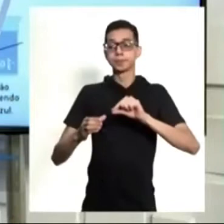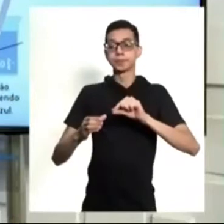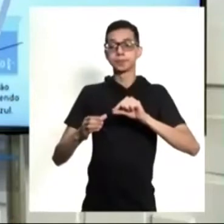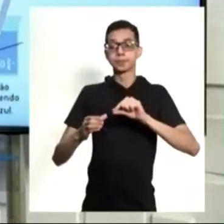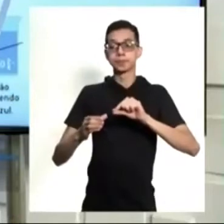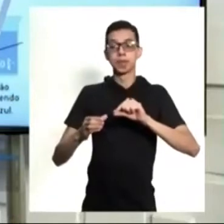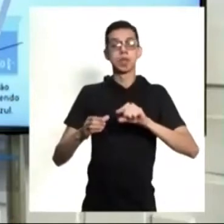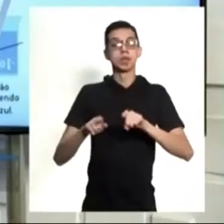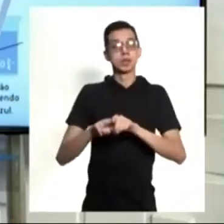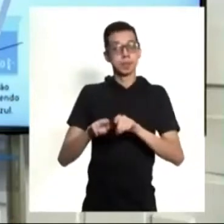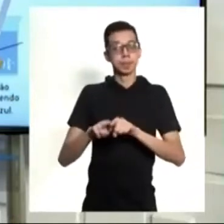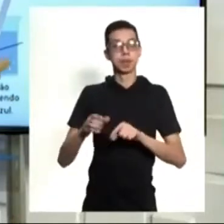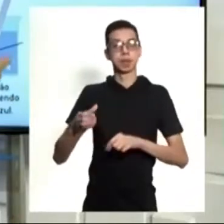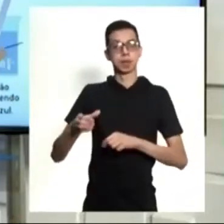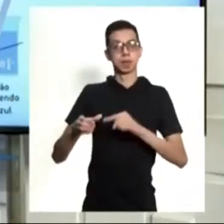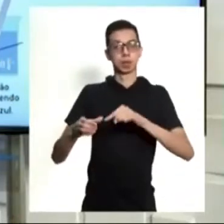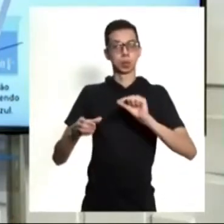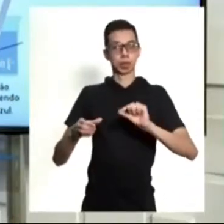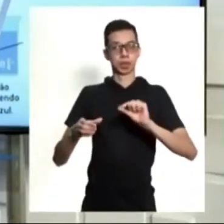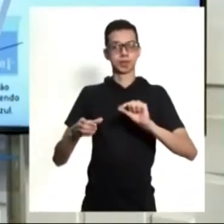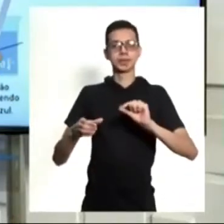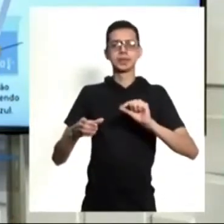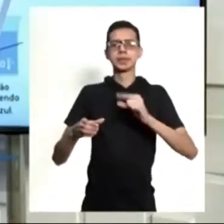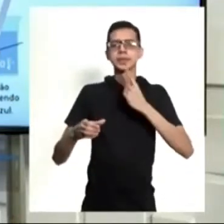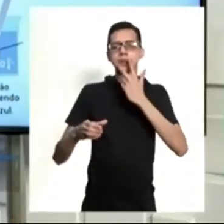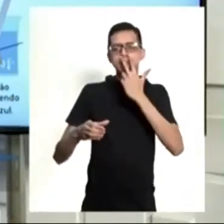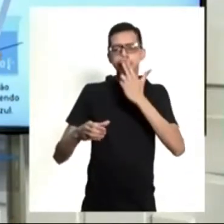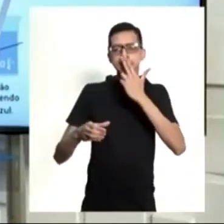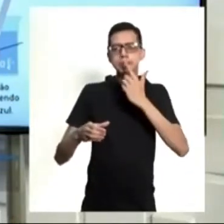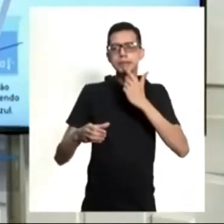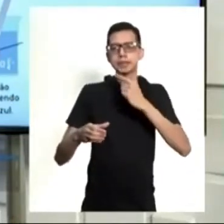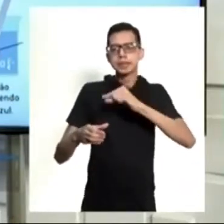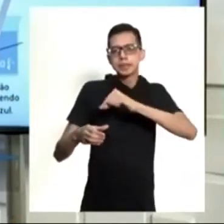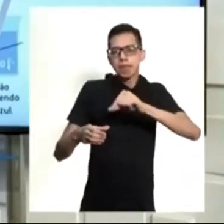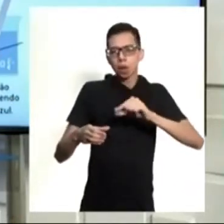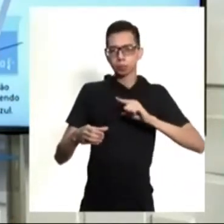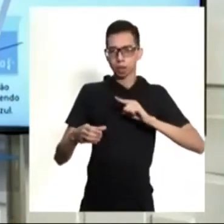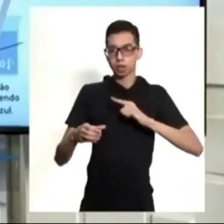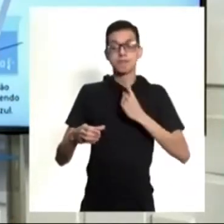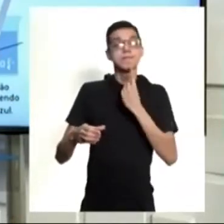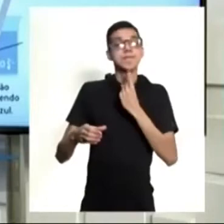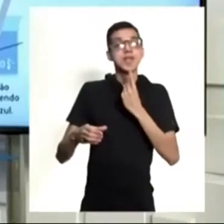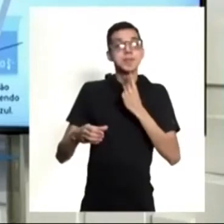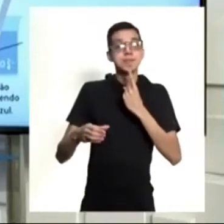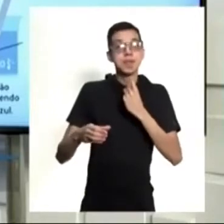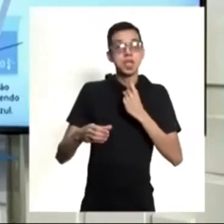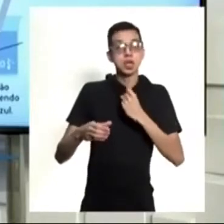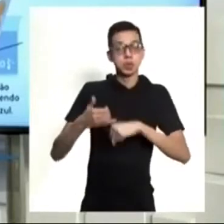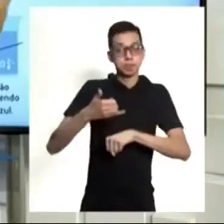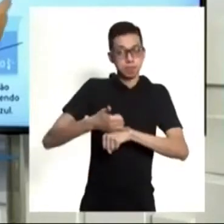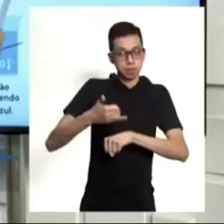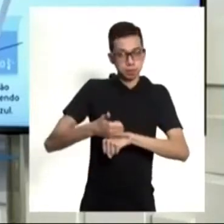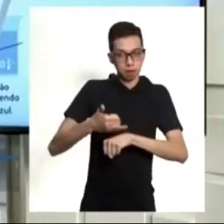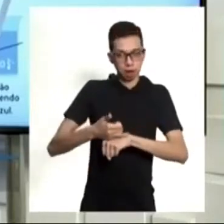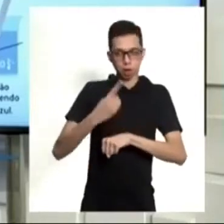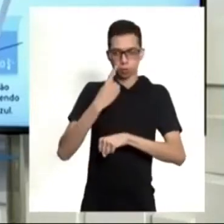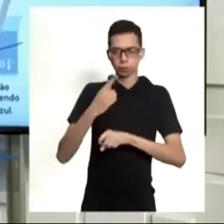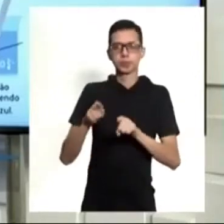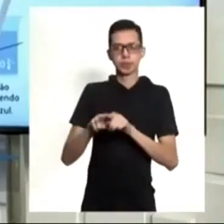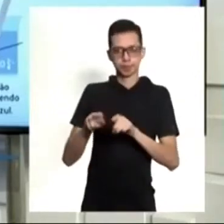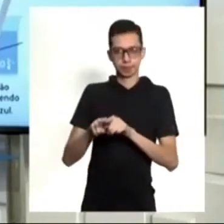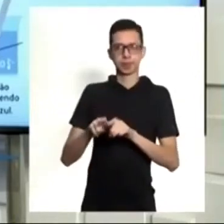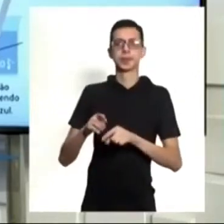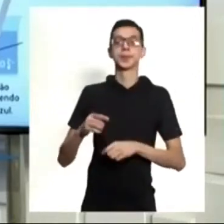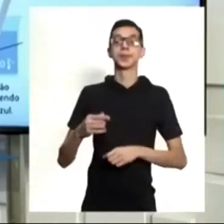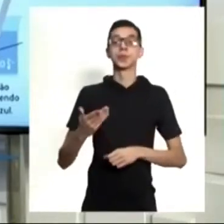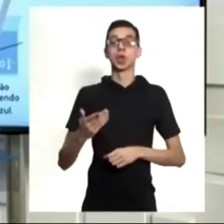beleza? E ele percebe que nessa solução acontece um depósito de um metal vermelho aqui em cima desse eletrodo de cobre. E do